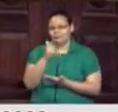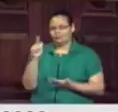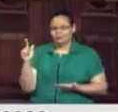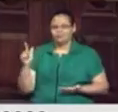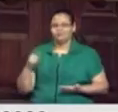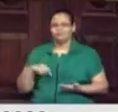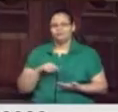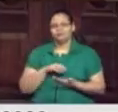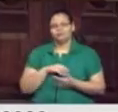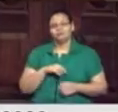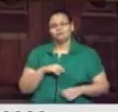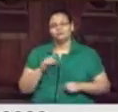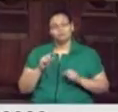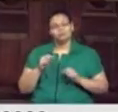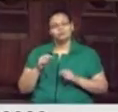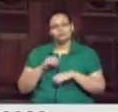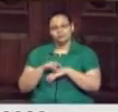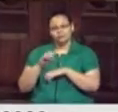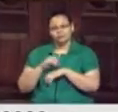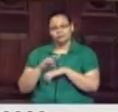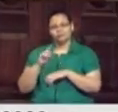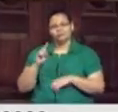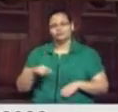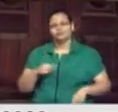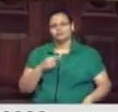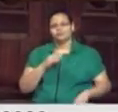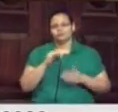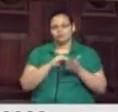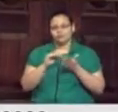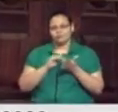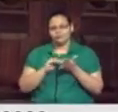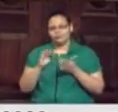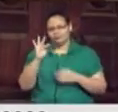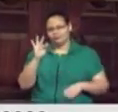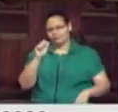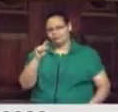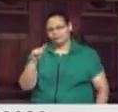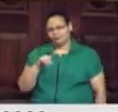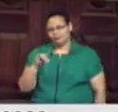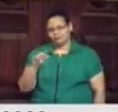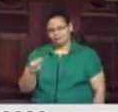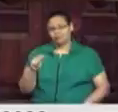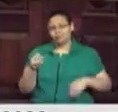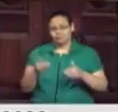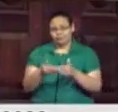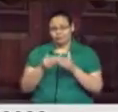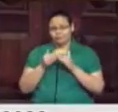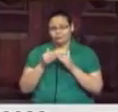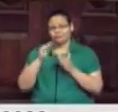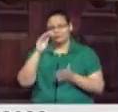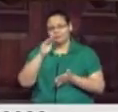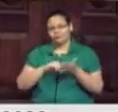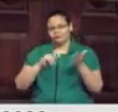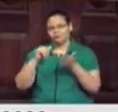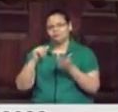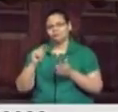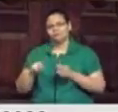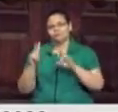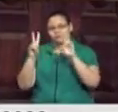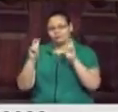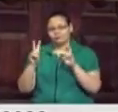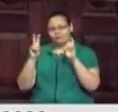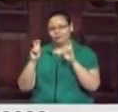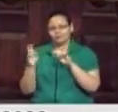poderes. Com essas colocações, o secretário de Fazenda, o governo, acabou solicitando a retirada desse projeto de